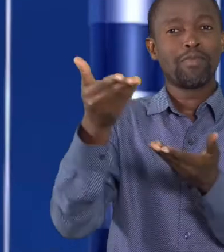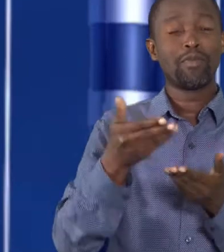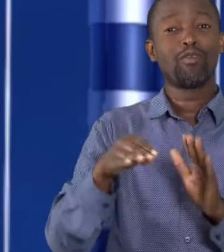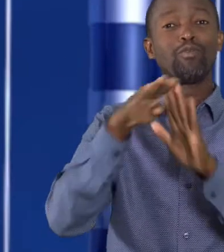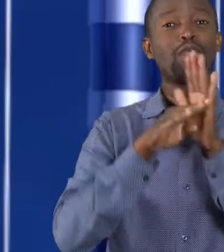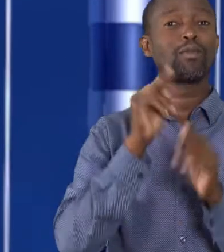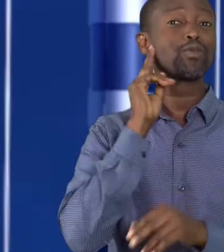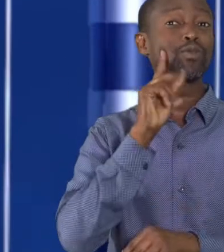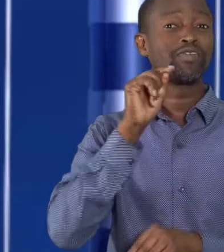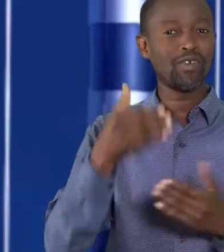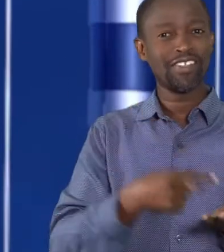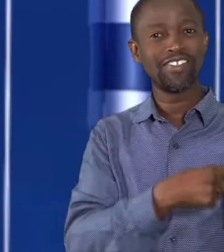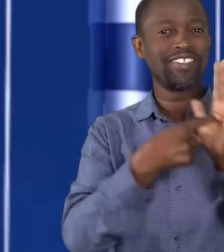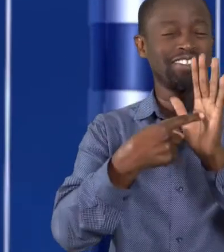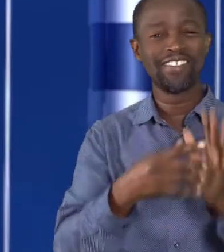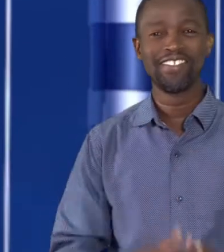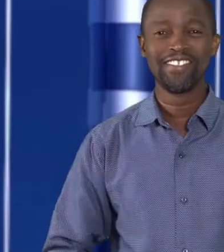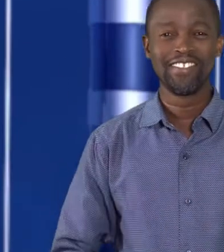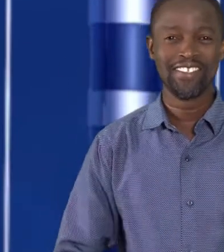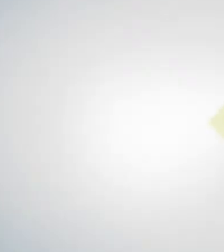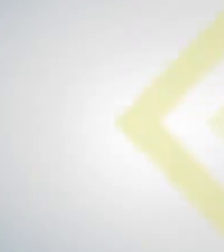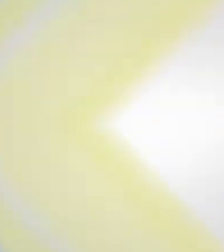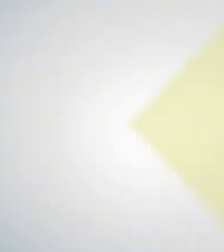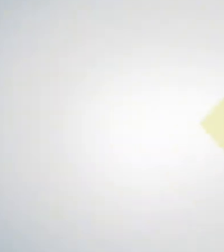está no ar o programa da TV Surdo.